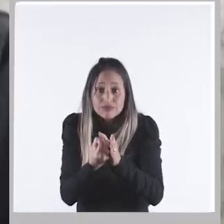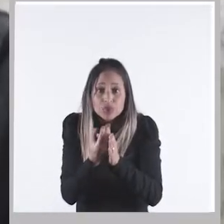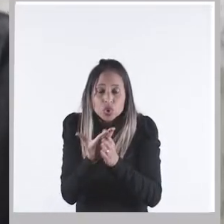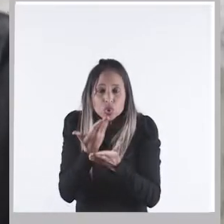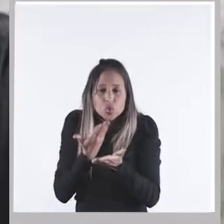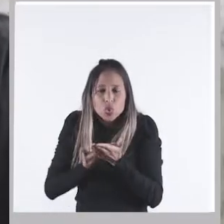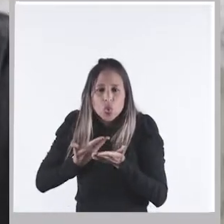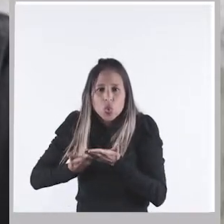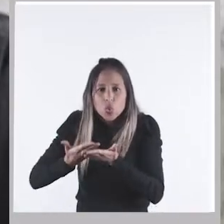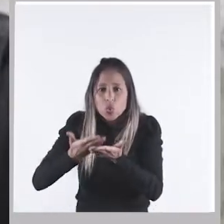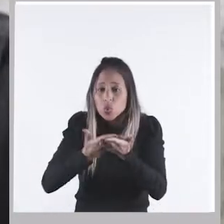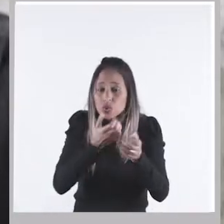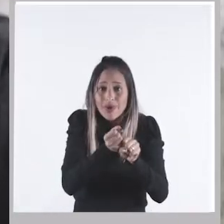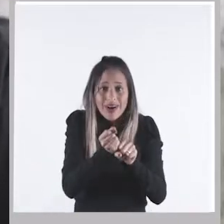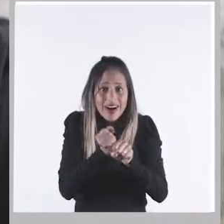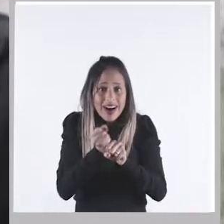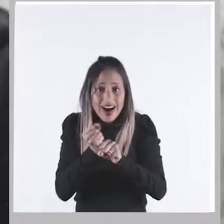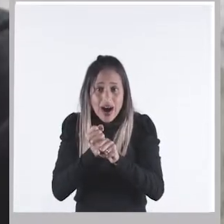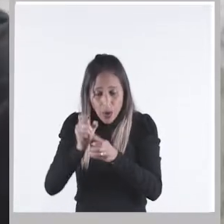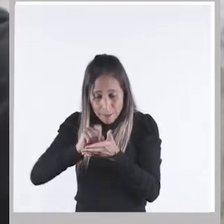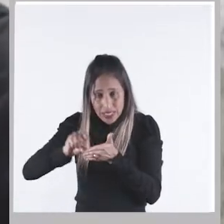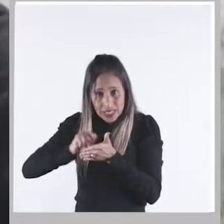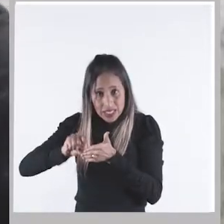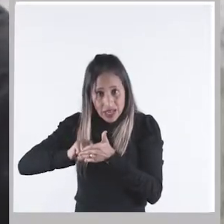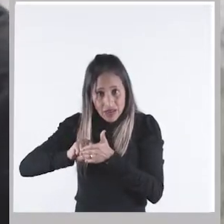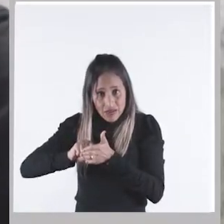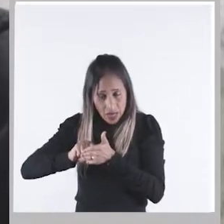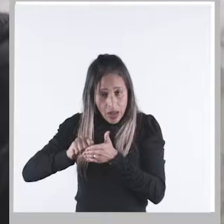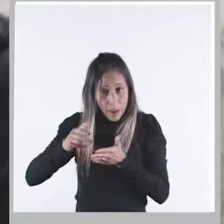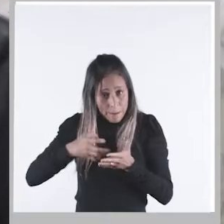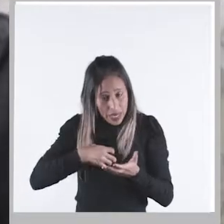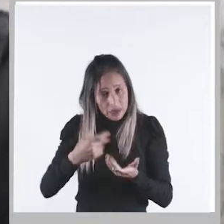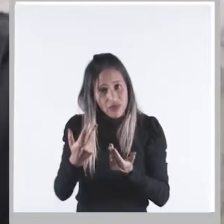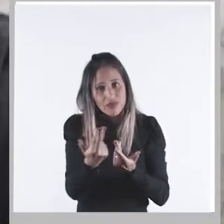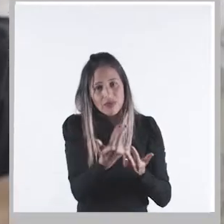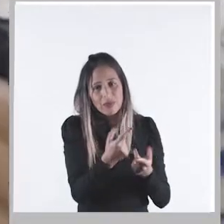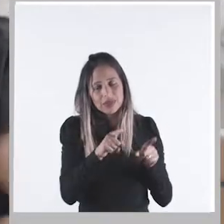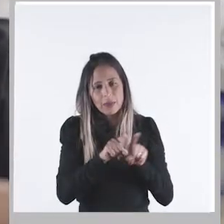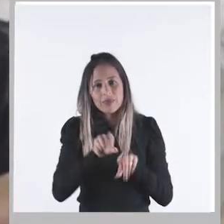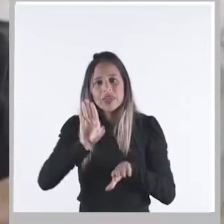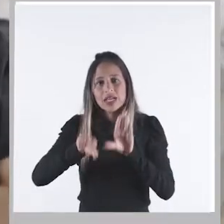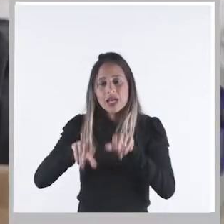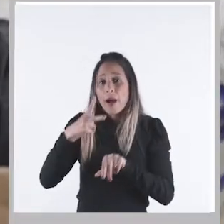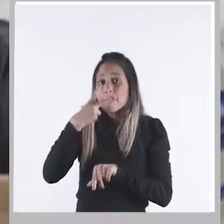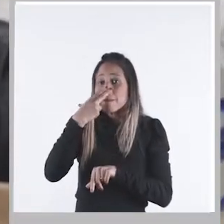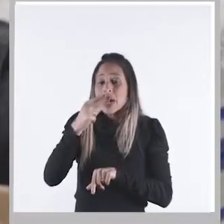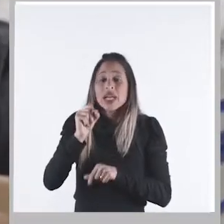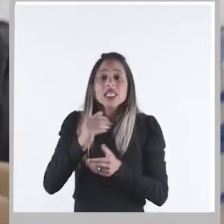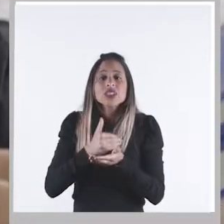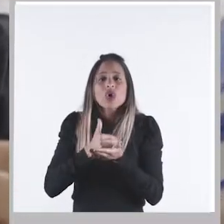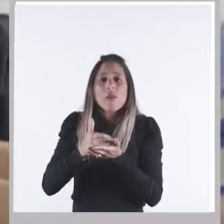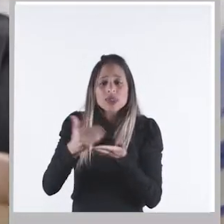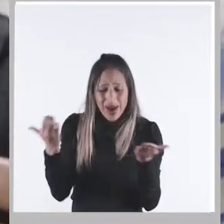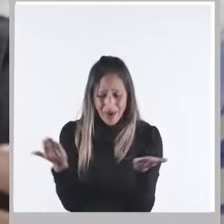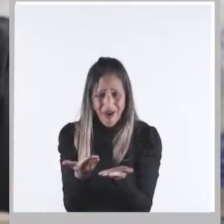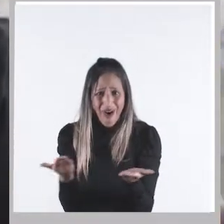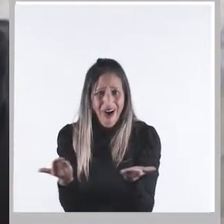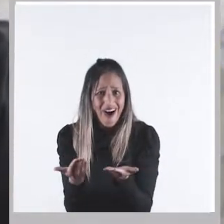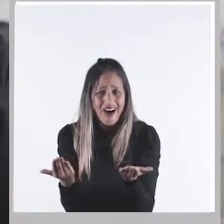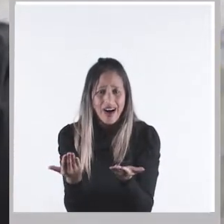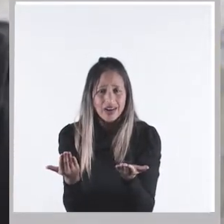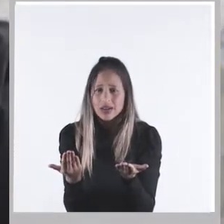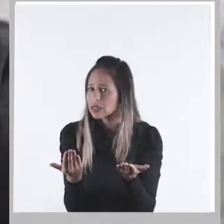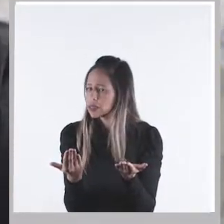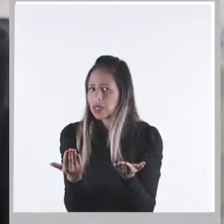estudou muitos anos para escrever, e da mesma forma, né? Ou seja, às vezes parece que a gente começou agora, né? Mas assim, é